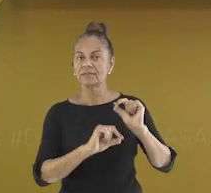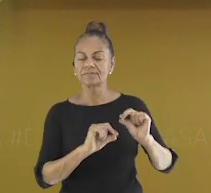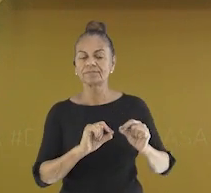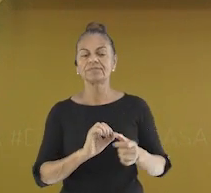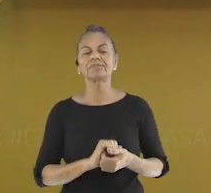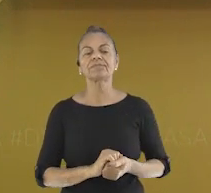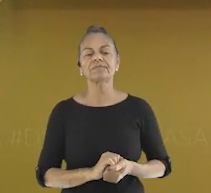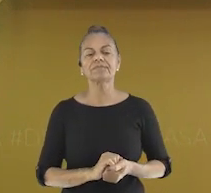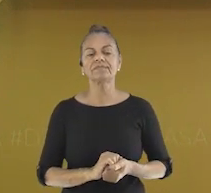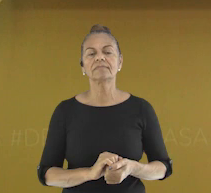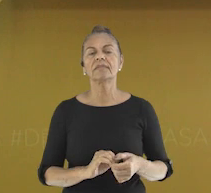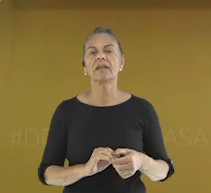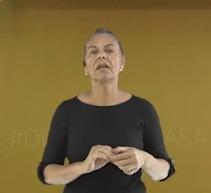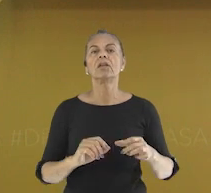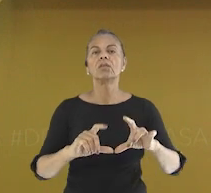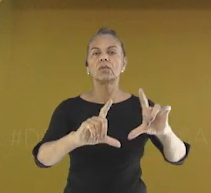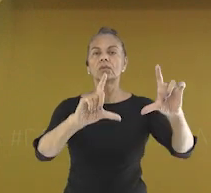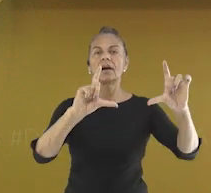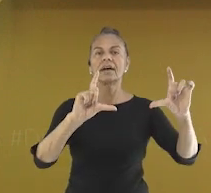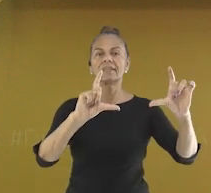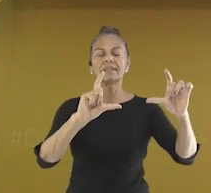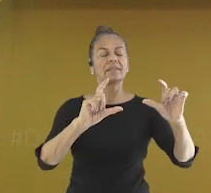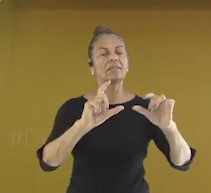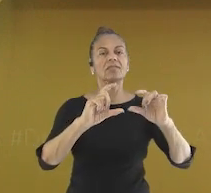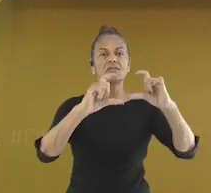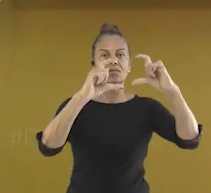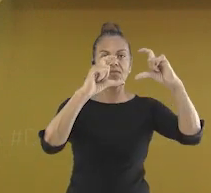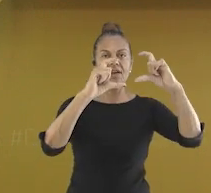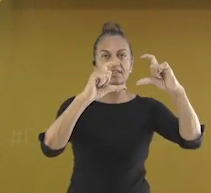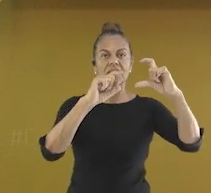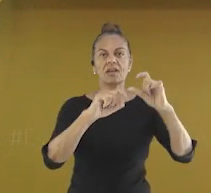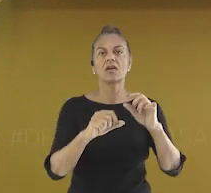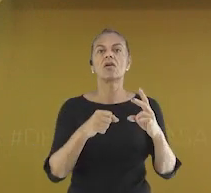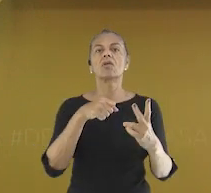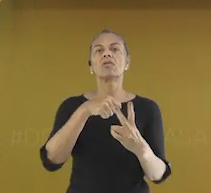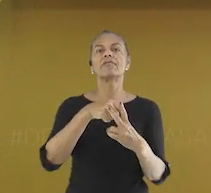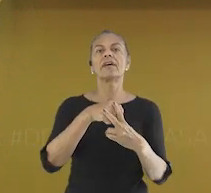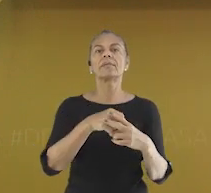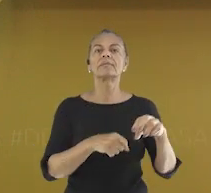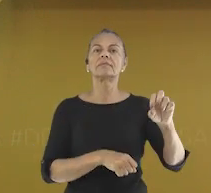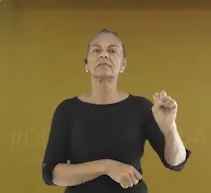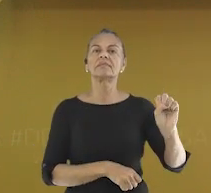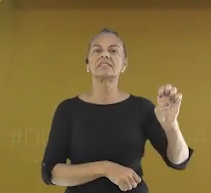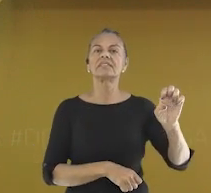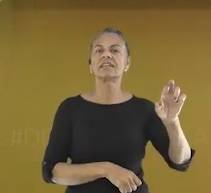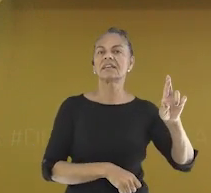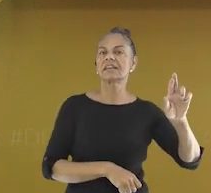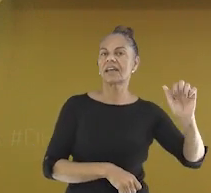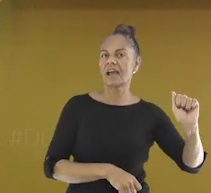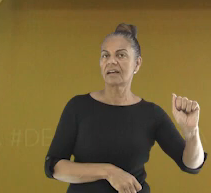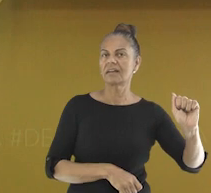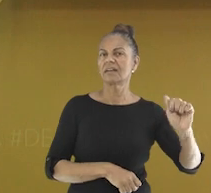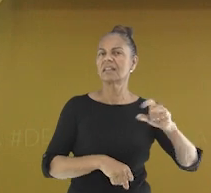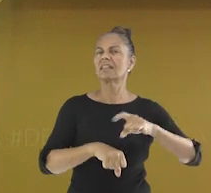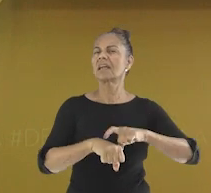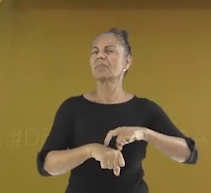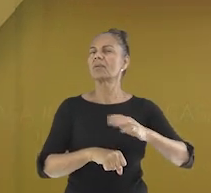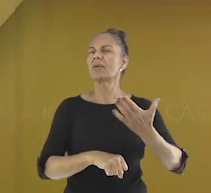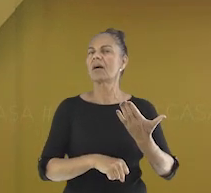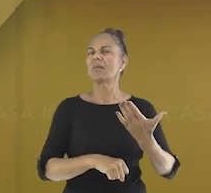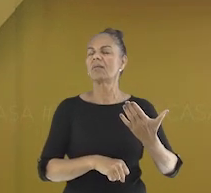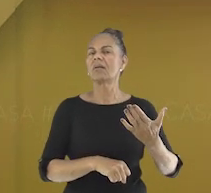o garotinho começa a falar mais alto. Primeiro, a senhora olha para os dois lados. Agora, vamos às